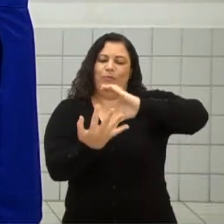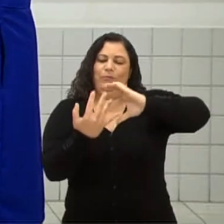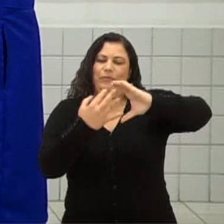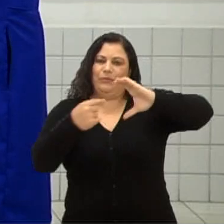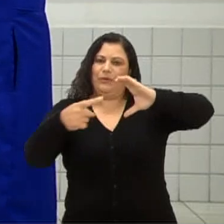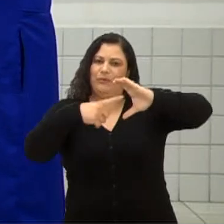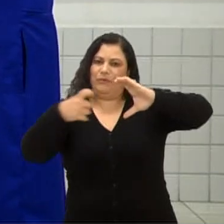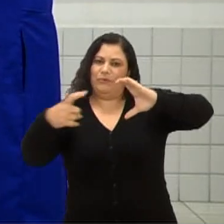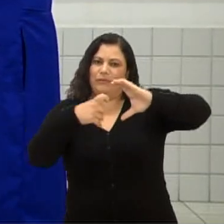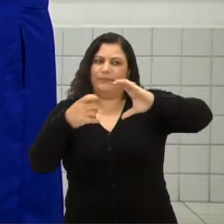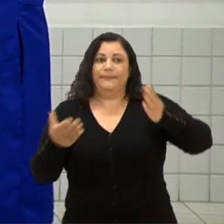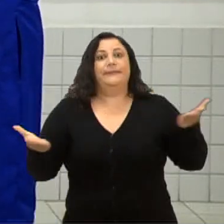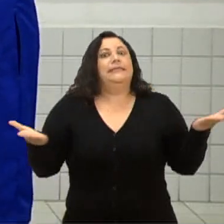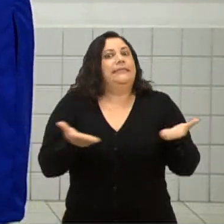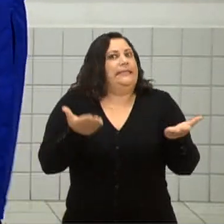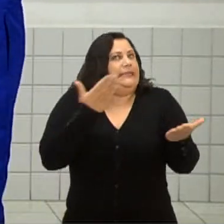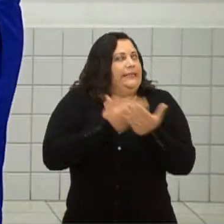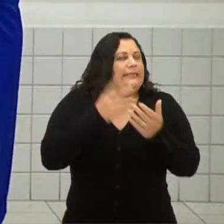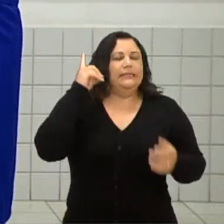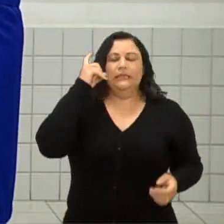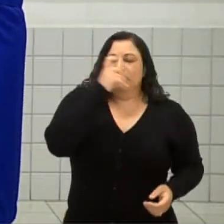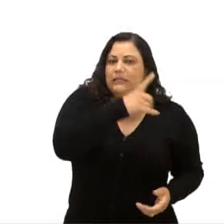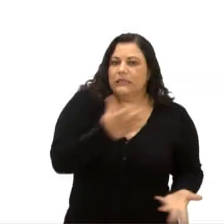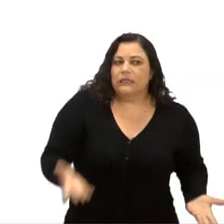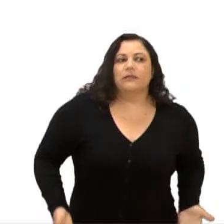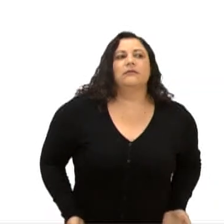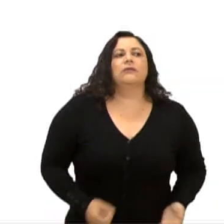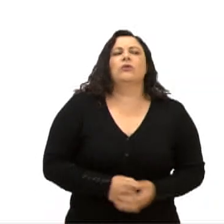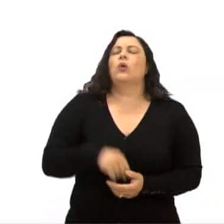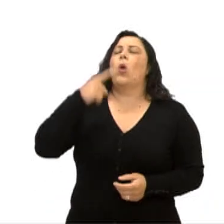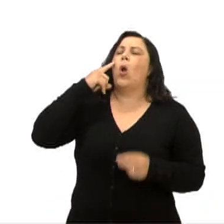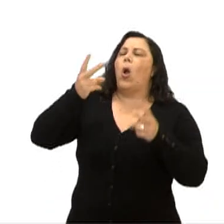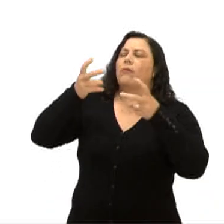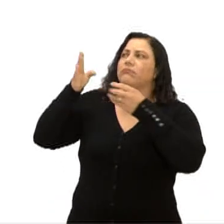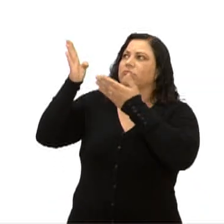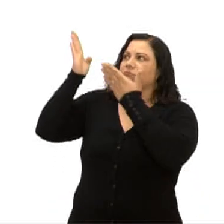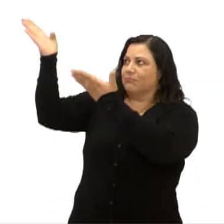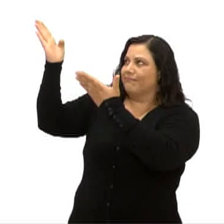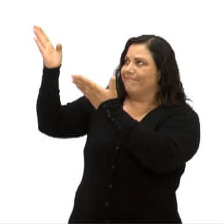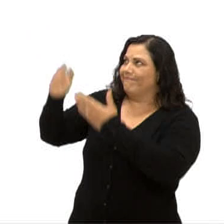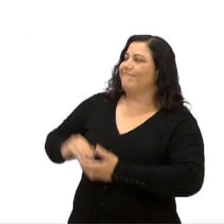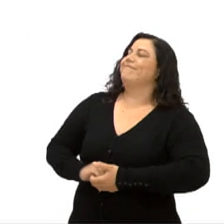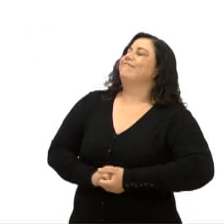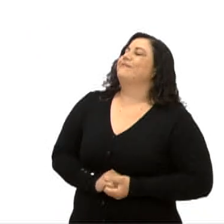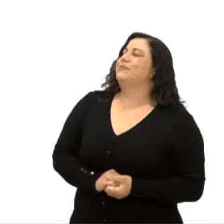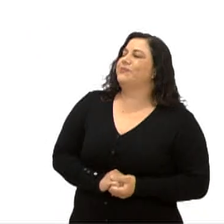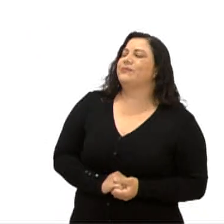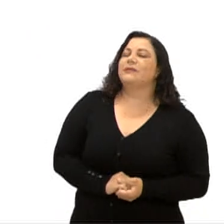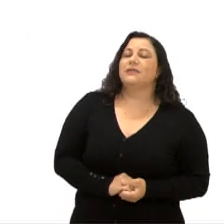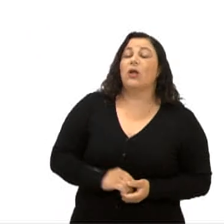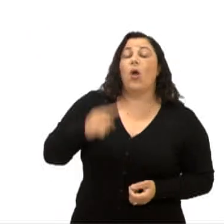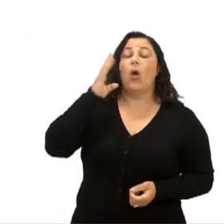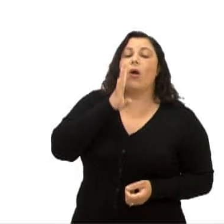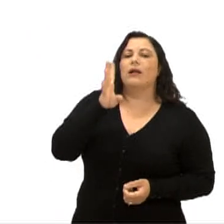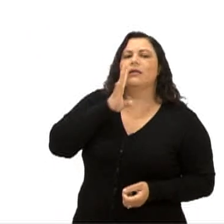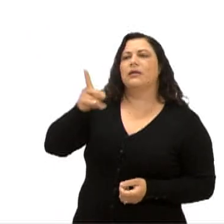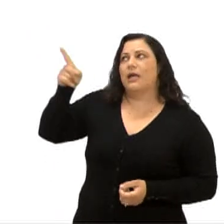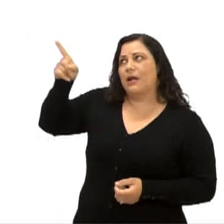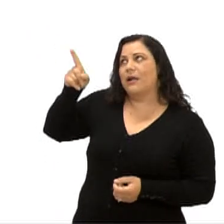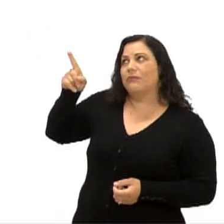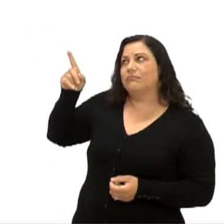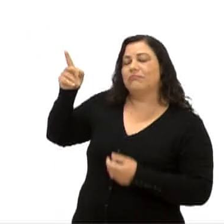Mas essa estava mais difícil mesmo, né? Com certeza. Olha que legal essa animação que eu trago para vocês, mostrando esse trajeto da onda